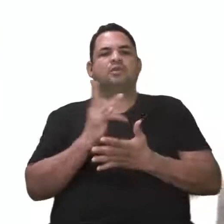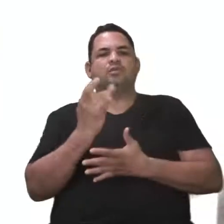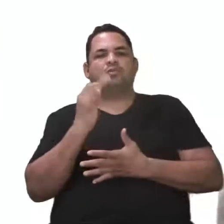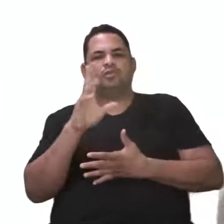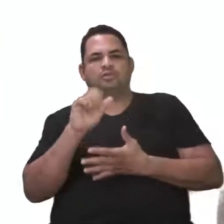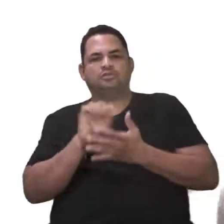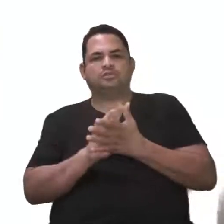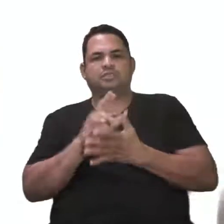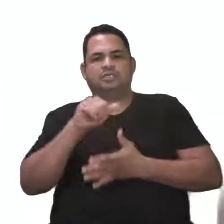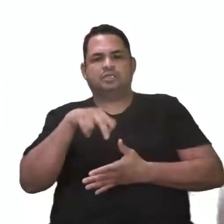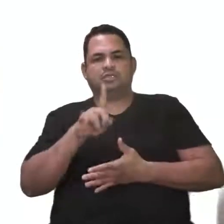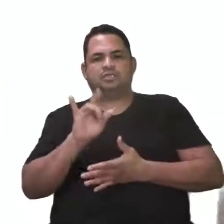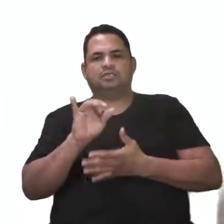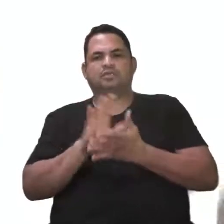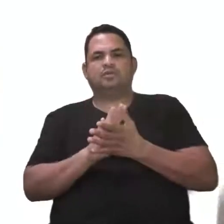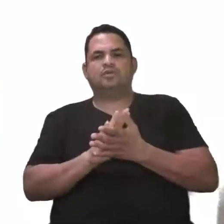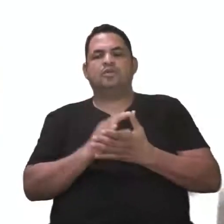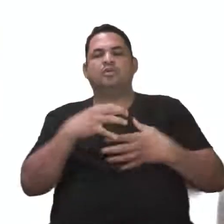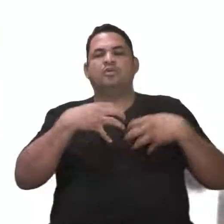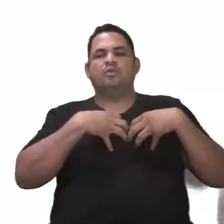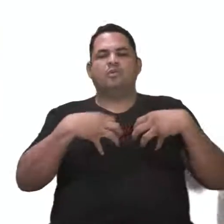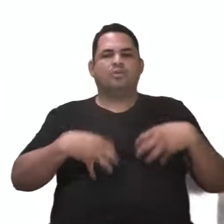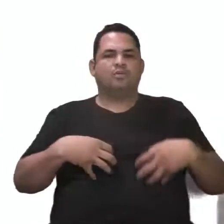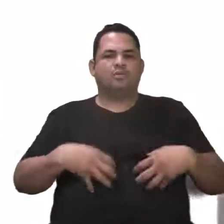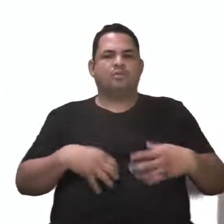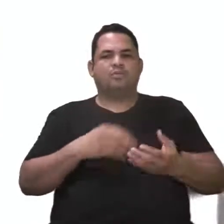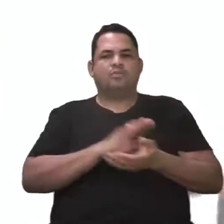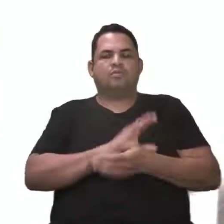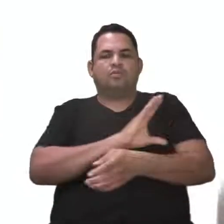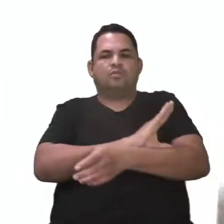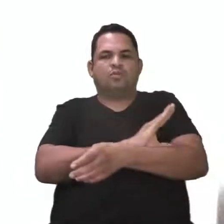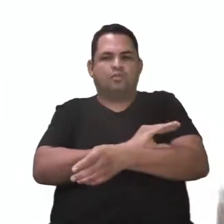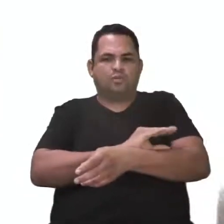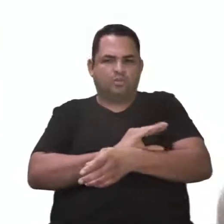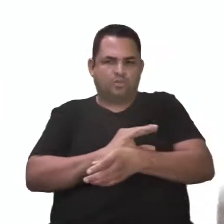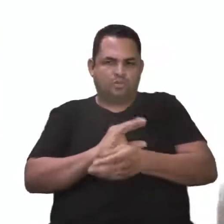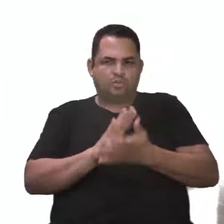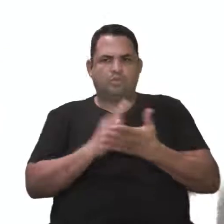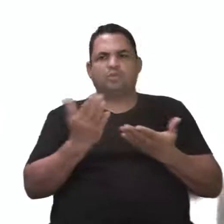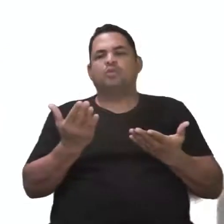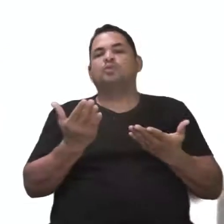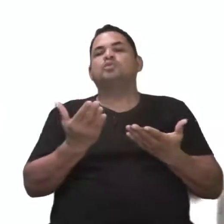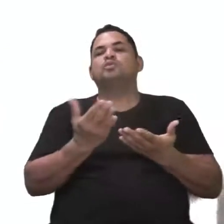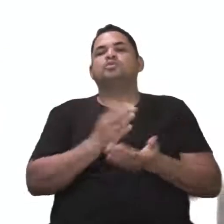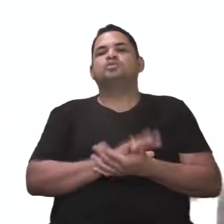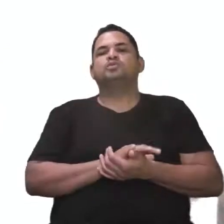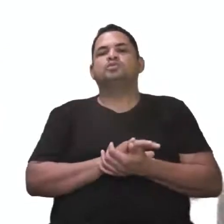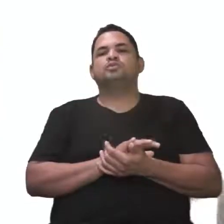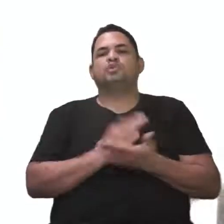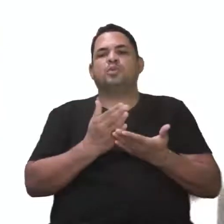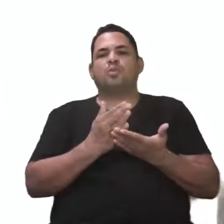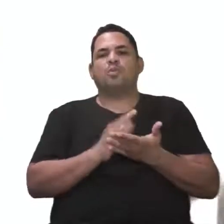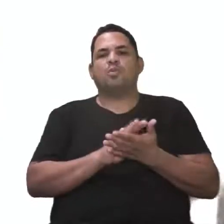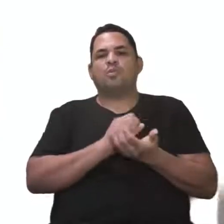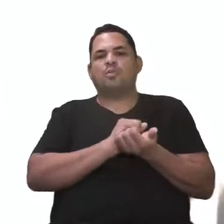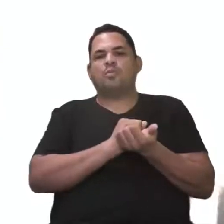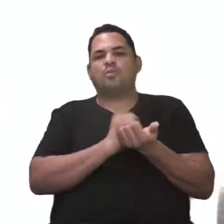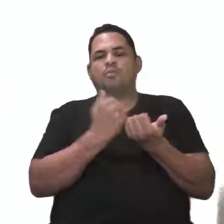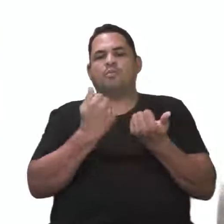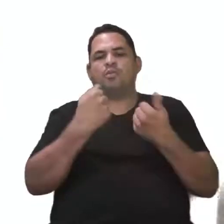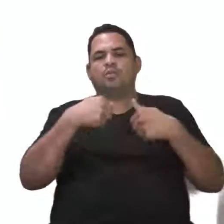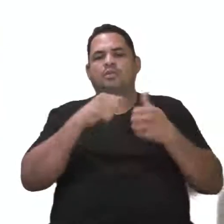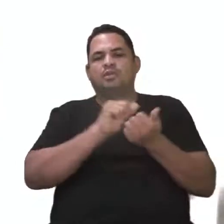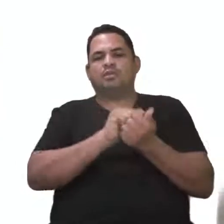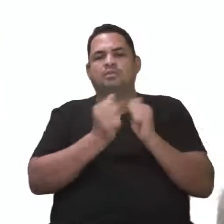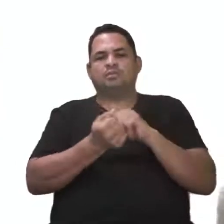Homologia, analogia e órgãos vestigiais, exatamente. Depois dessa aula, você não vai